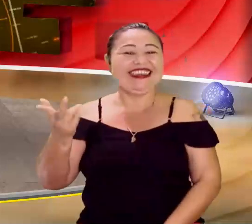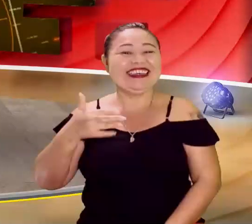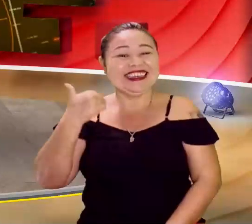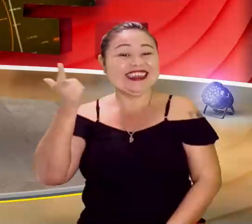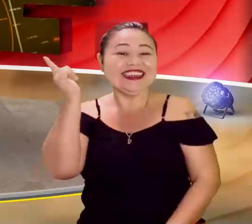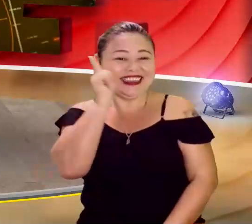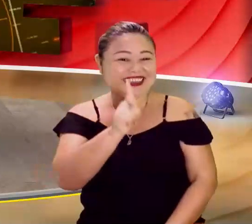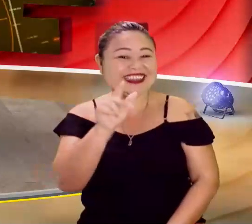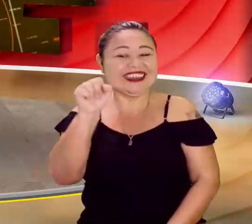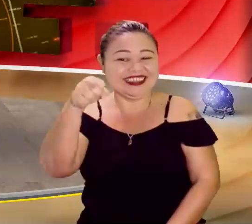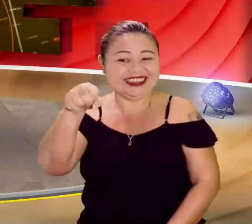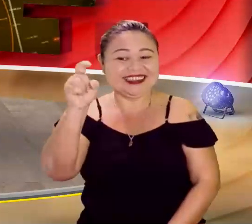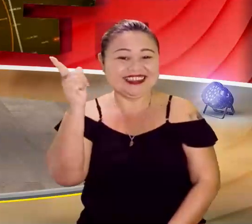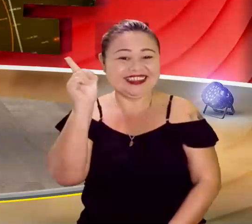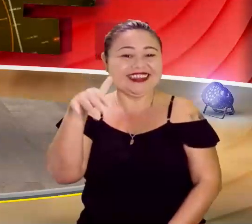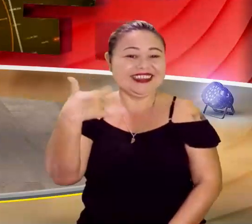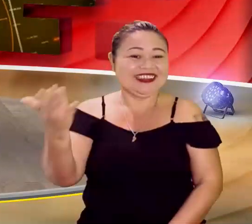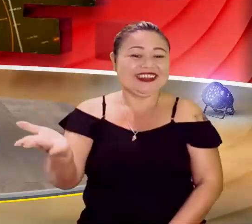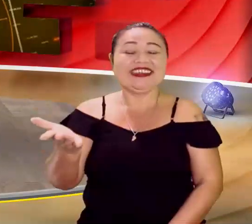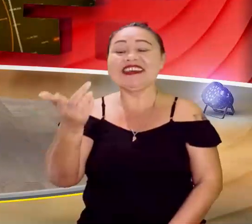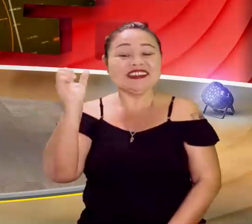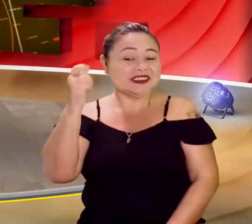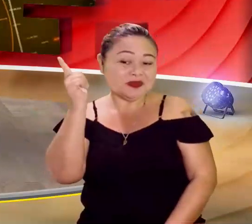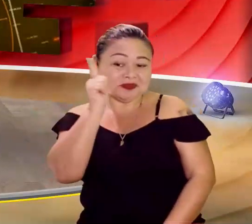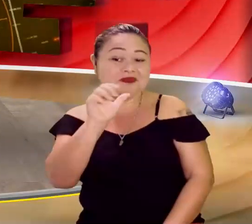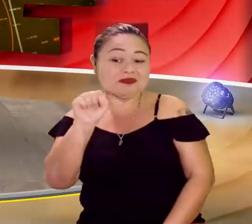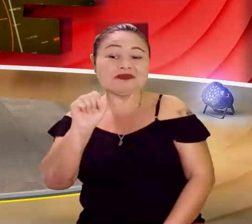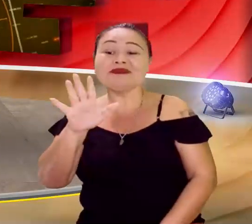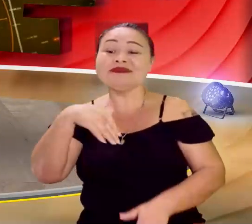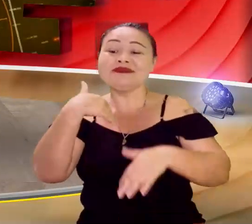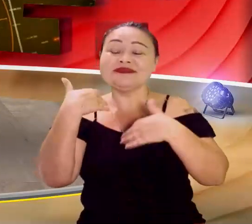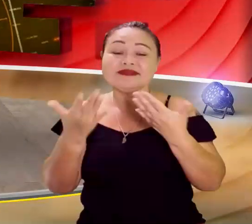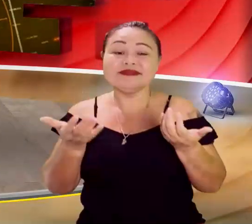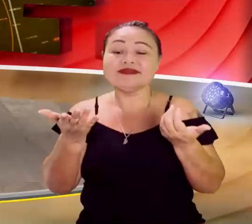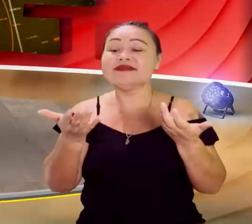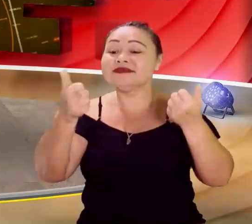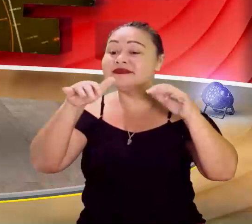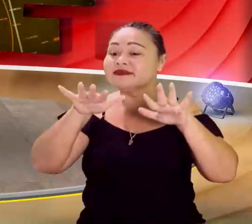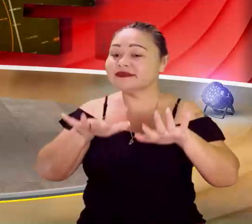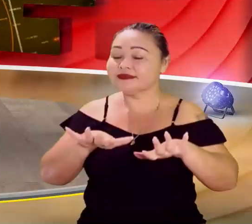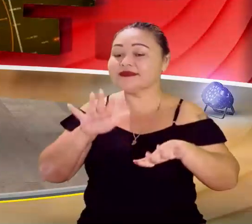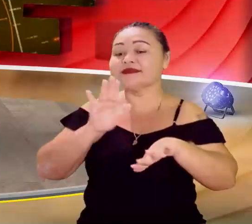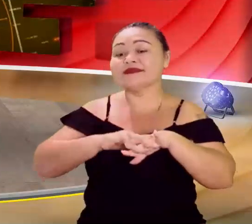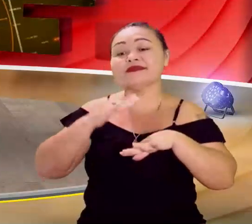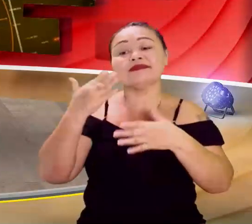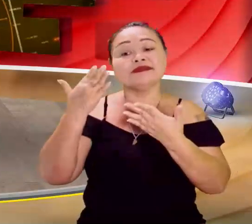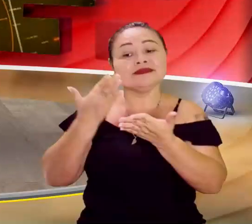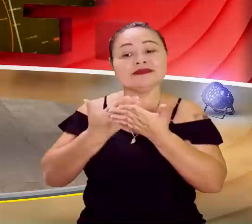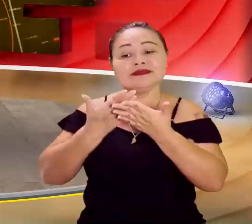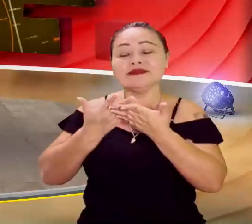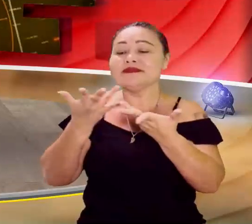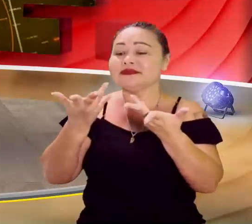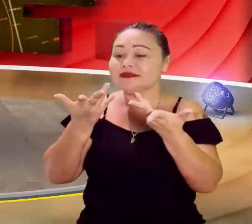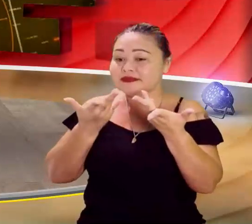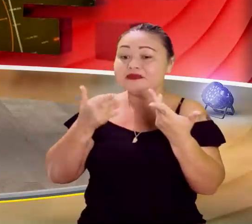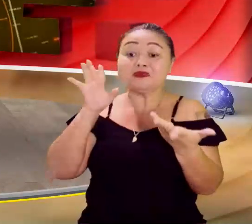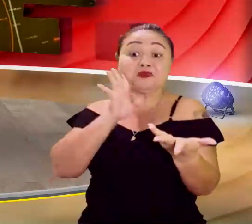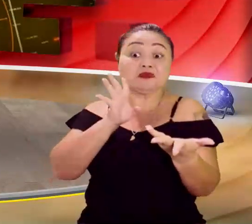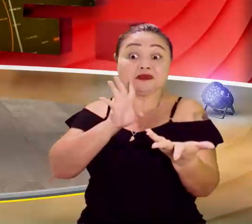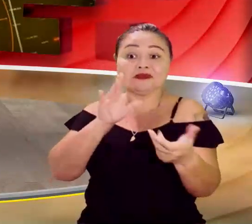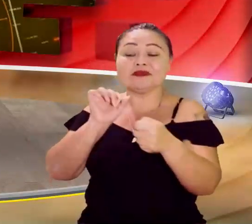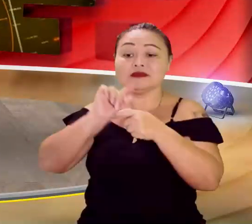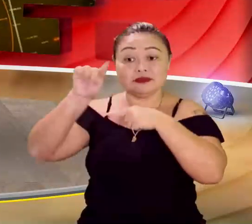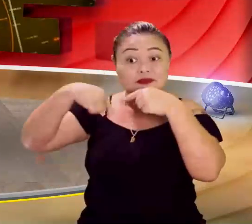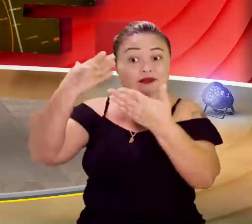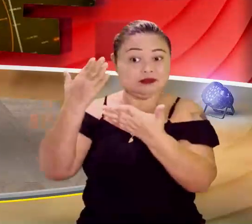aí! Consegue sim, né, gente? Ah, quase consegue. Então, né, ficamos por aqui. Mais uma aula muito mega legal. E claro